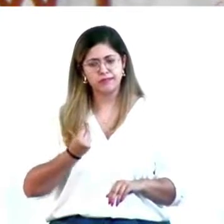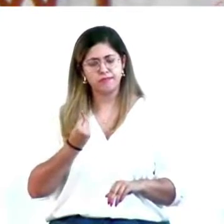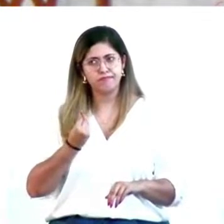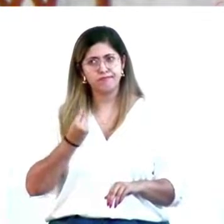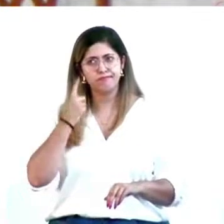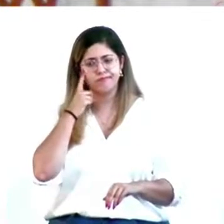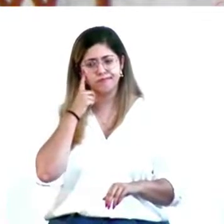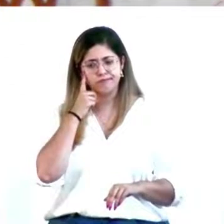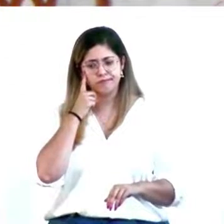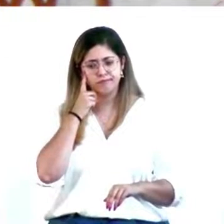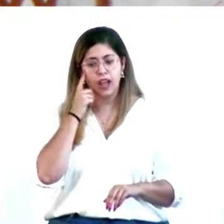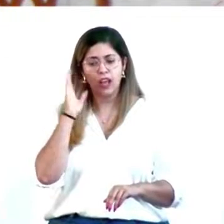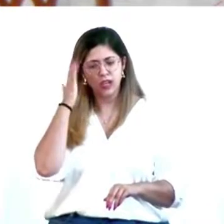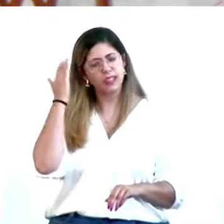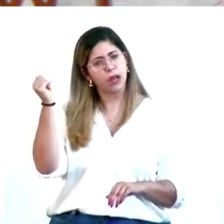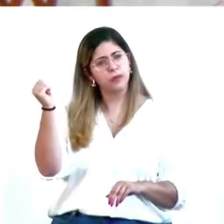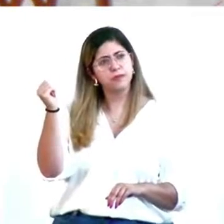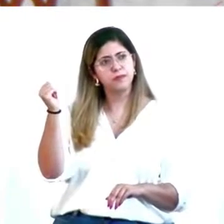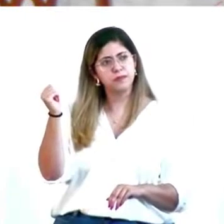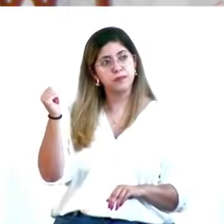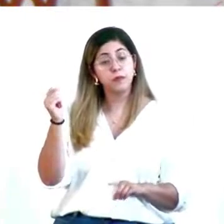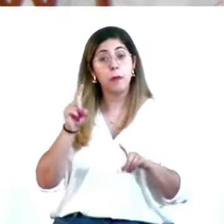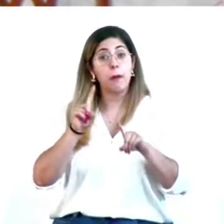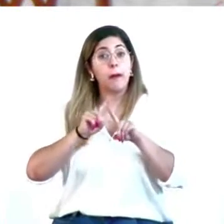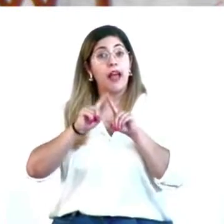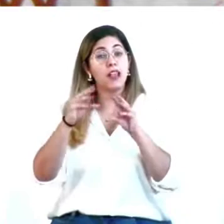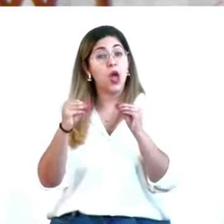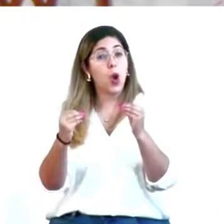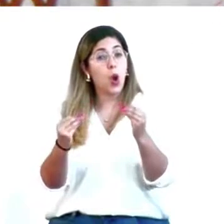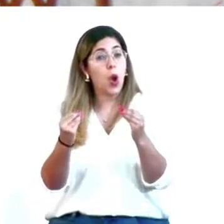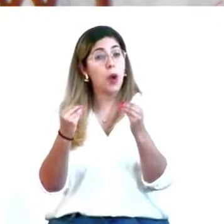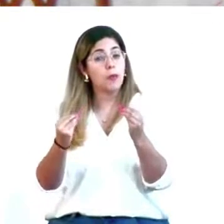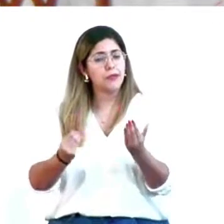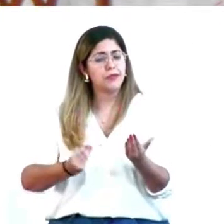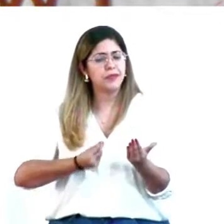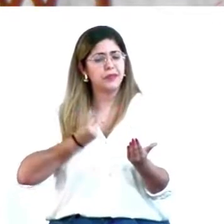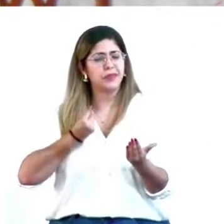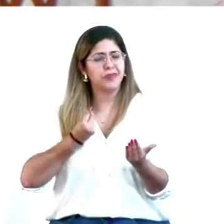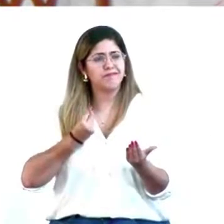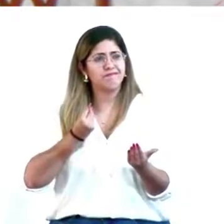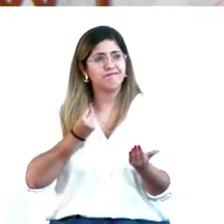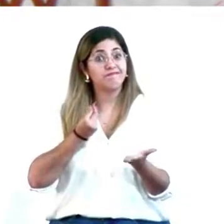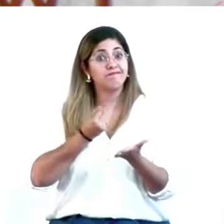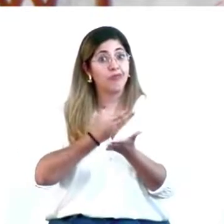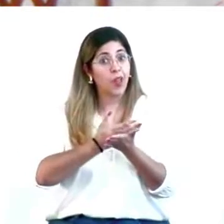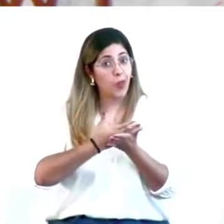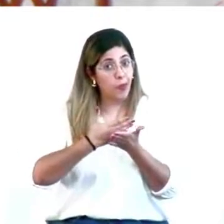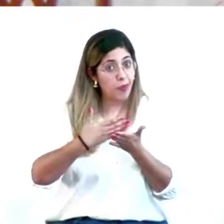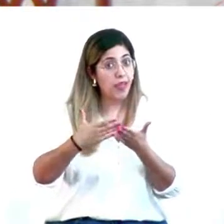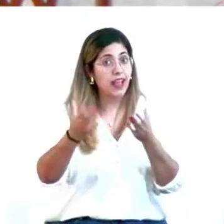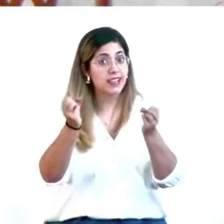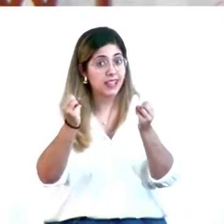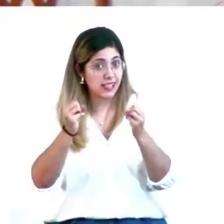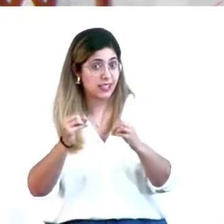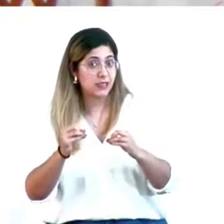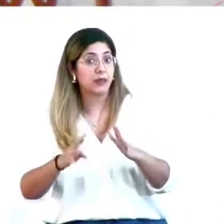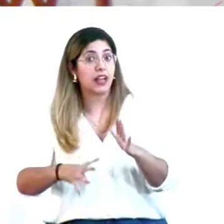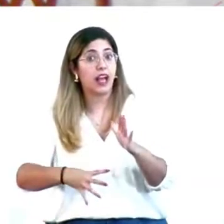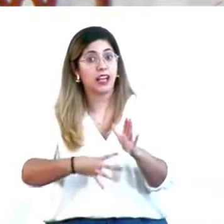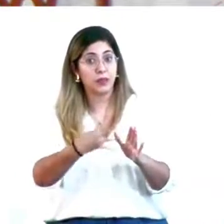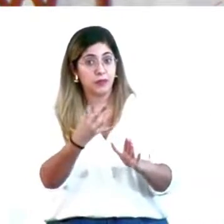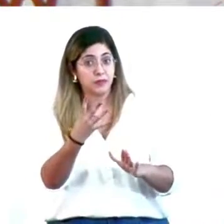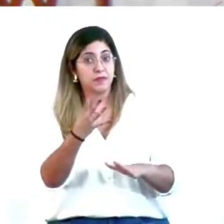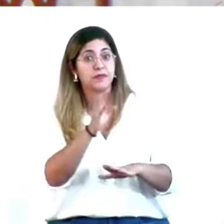já está claro. Agora, como devemos viver neste mundo caído é o que ele começa a traçar a partir do capítulo